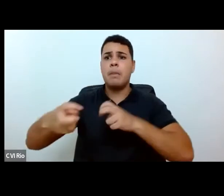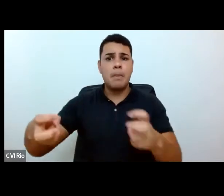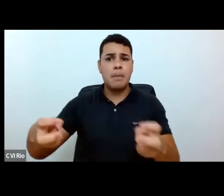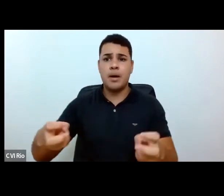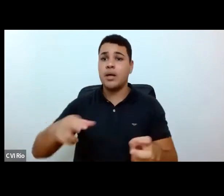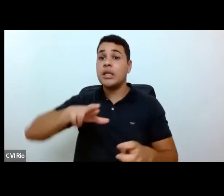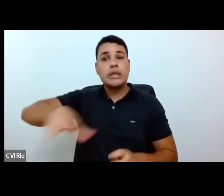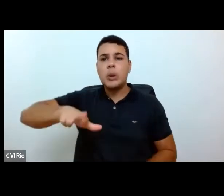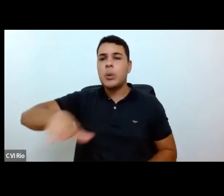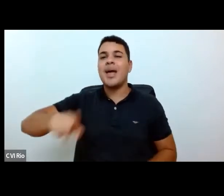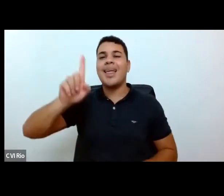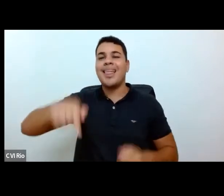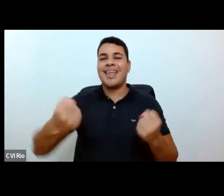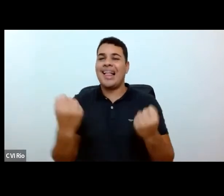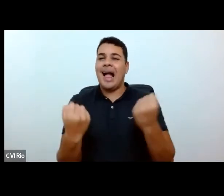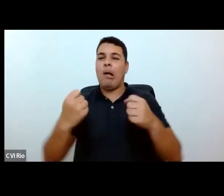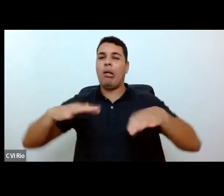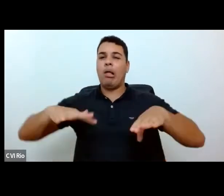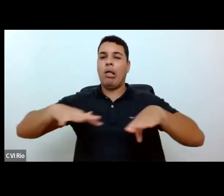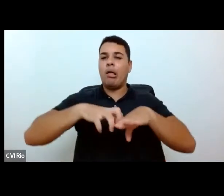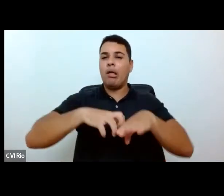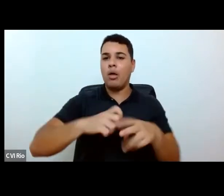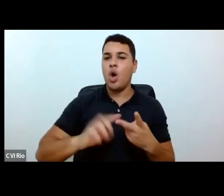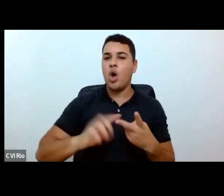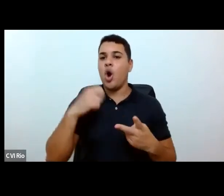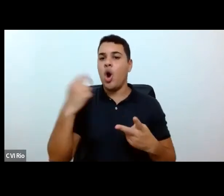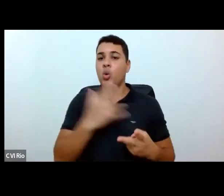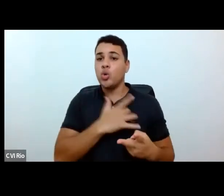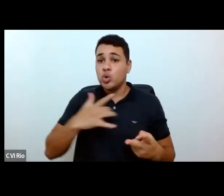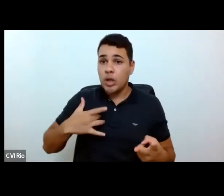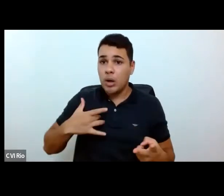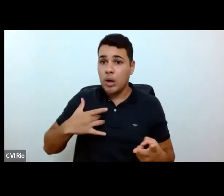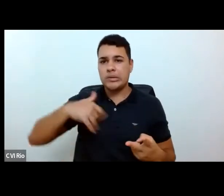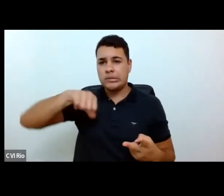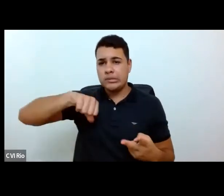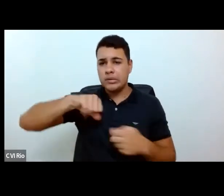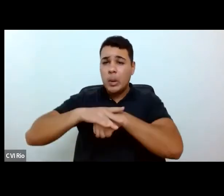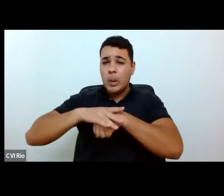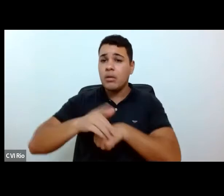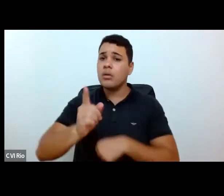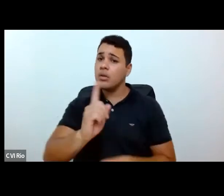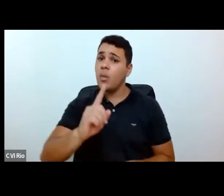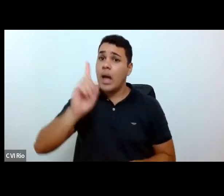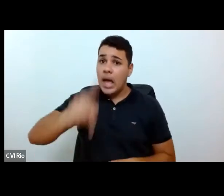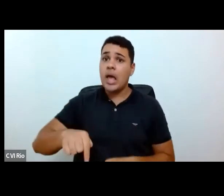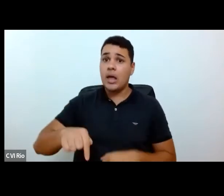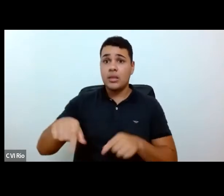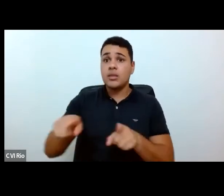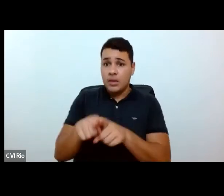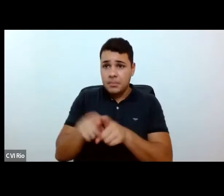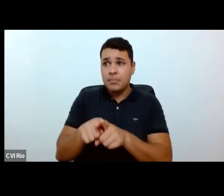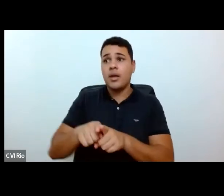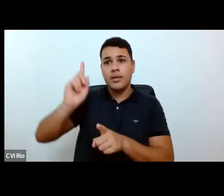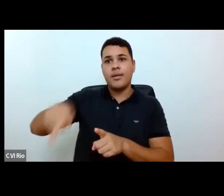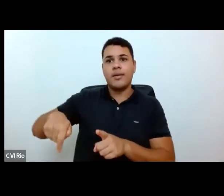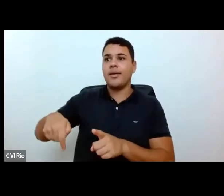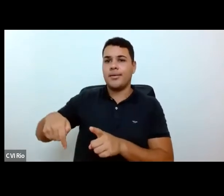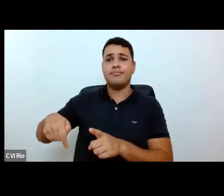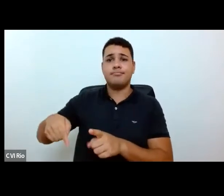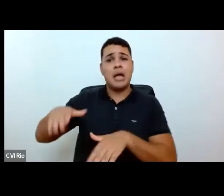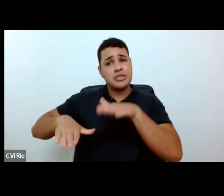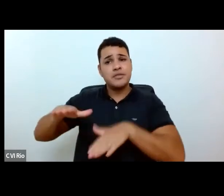de doença ou de complicações de saúde, né? Mas são sistematicamente assassinadas, né? De forma brutal